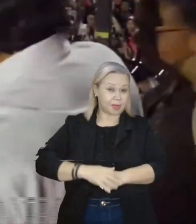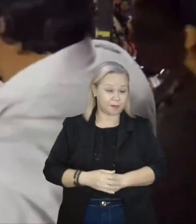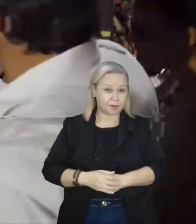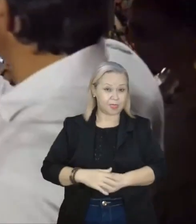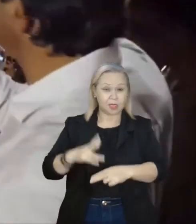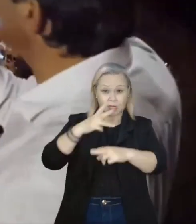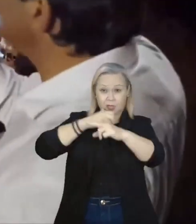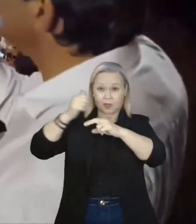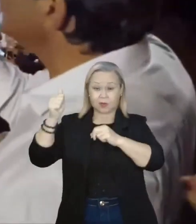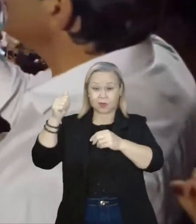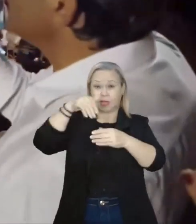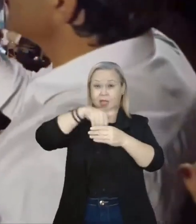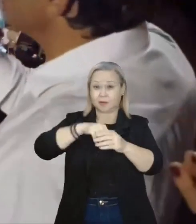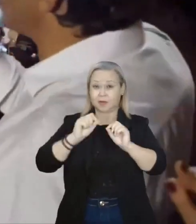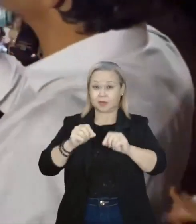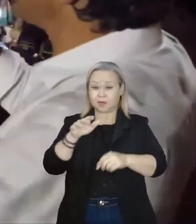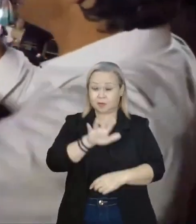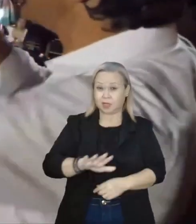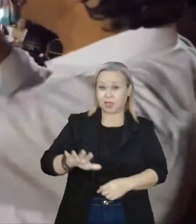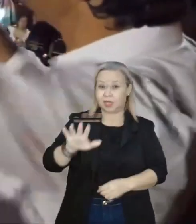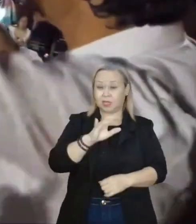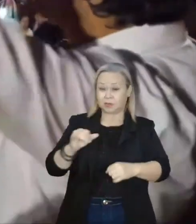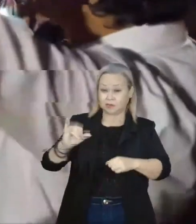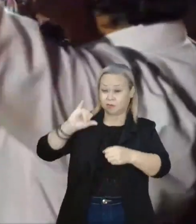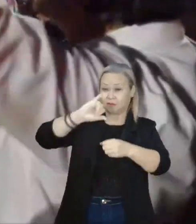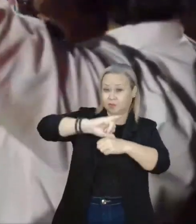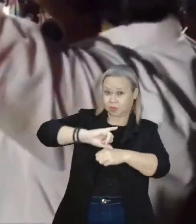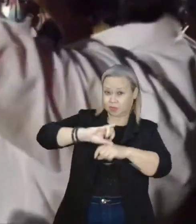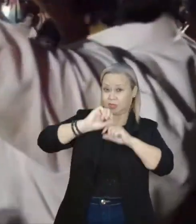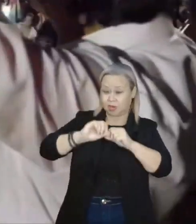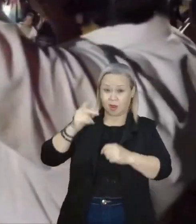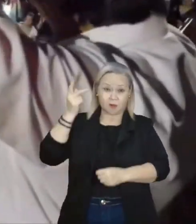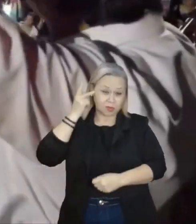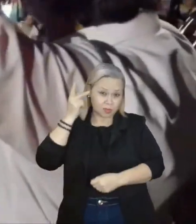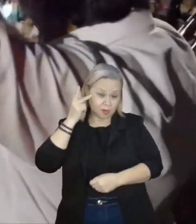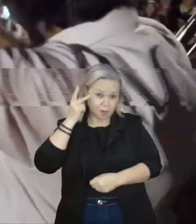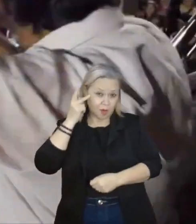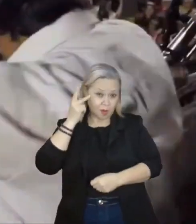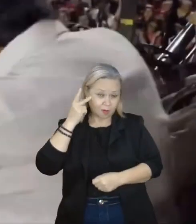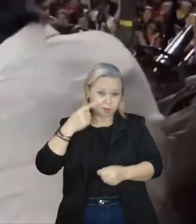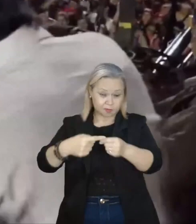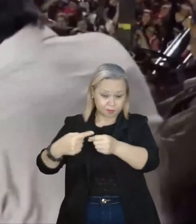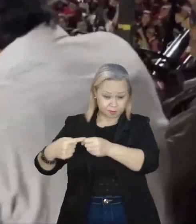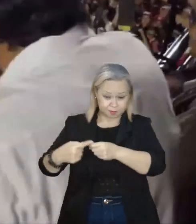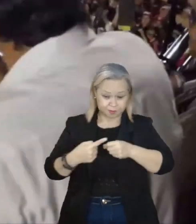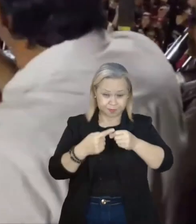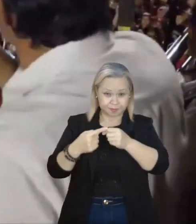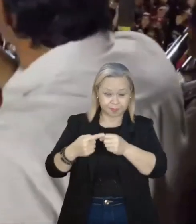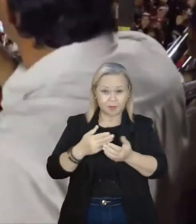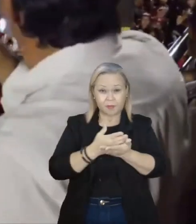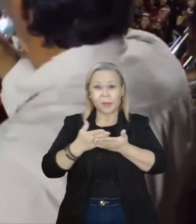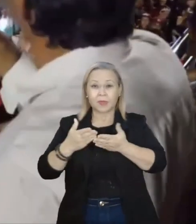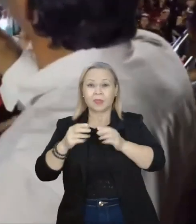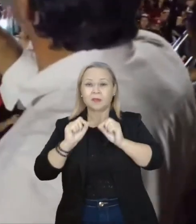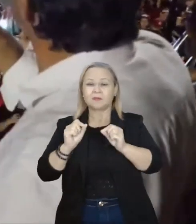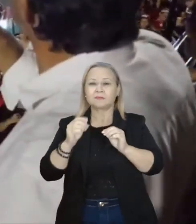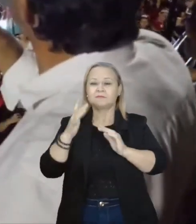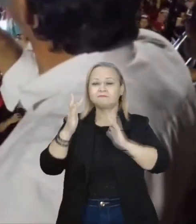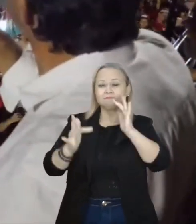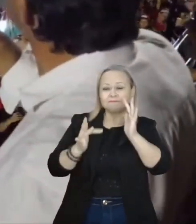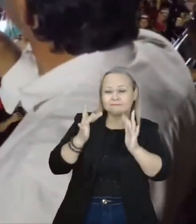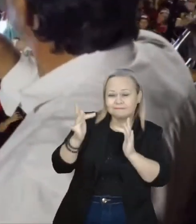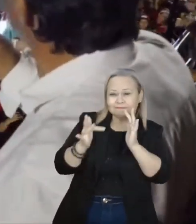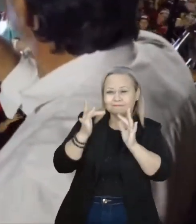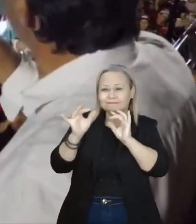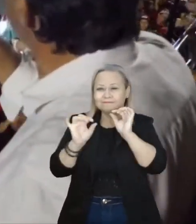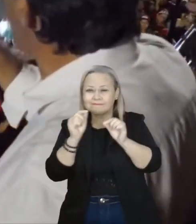ganhamos a eleição na região metropolitana de São Paulo. E nós começamos um namoro que vai dar